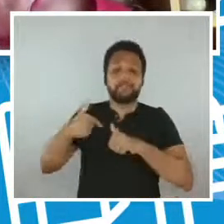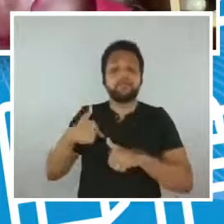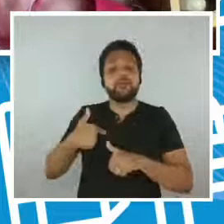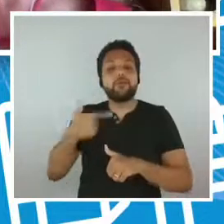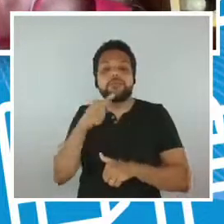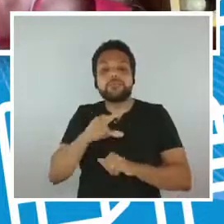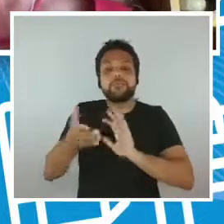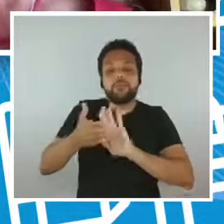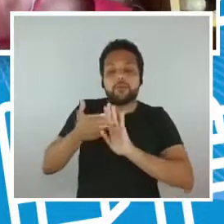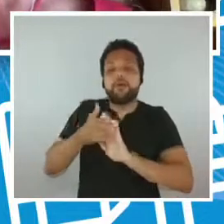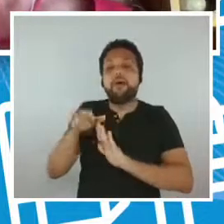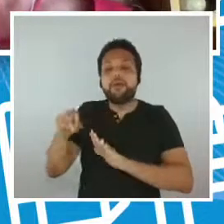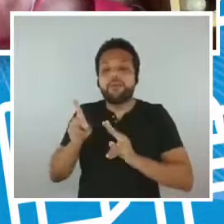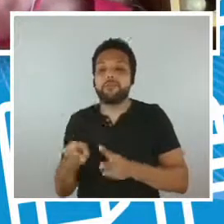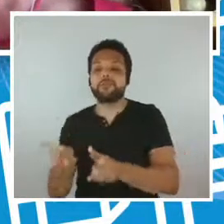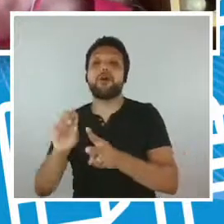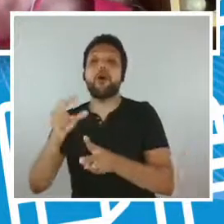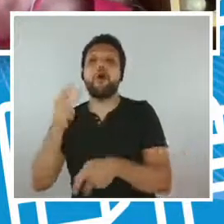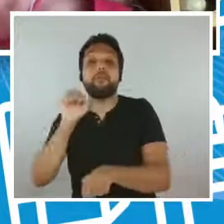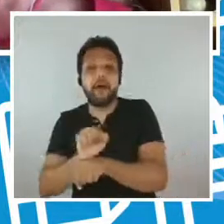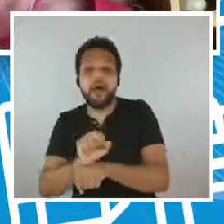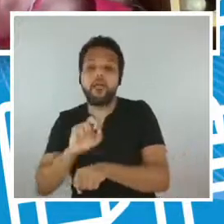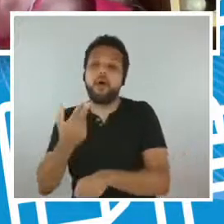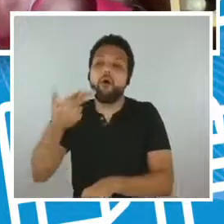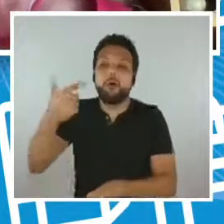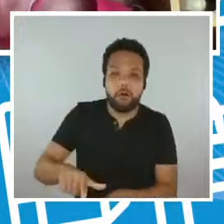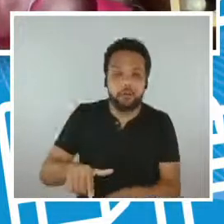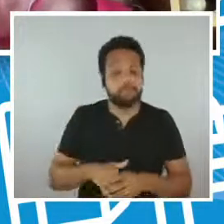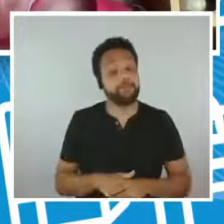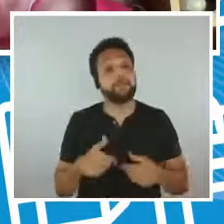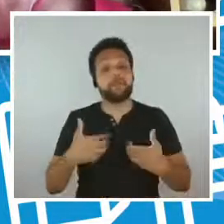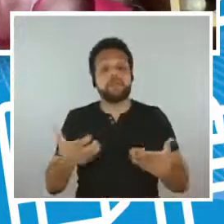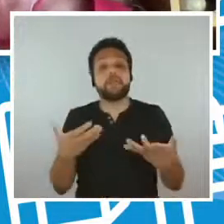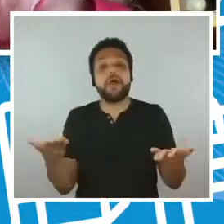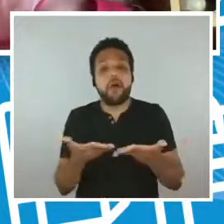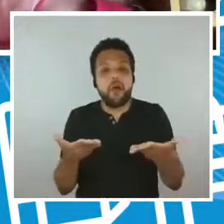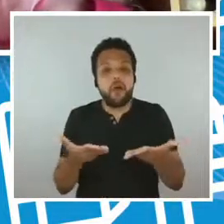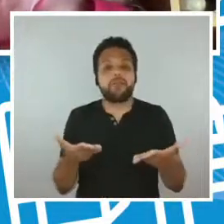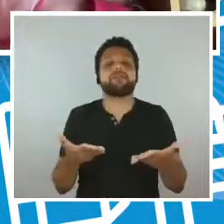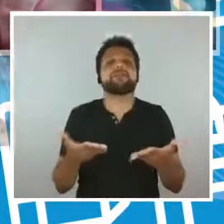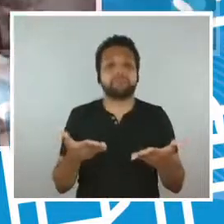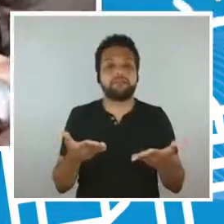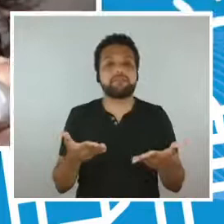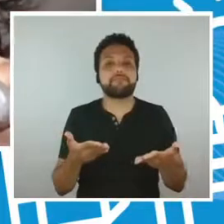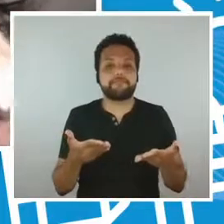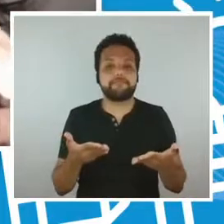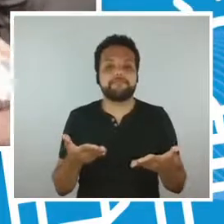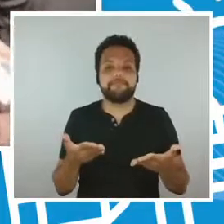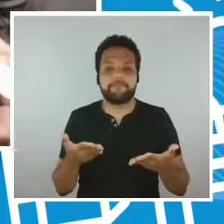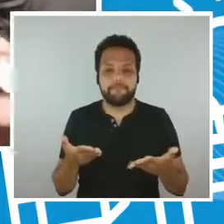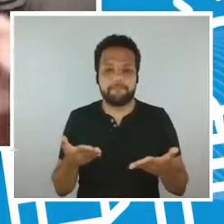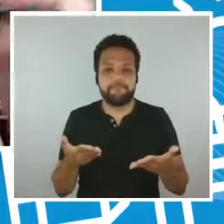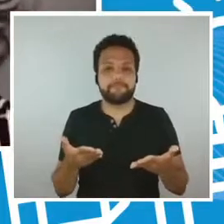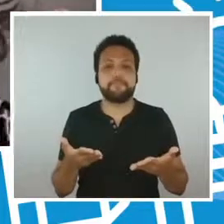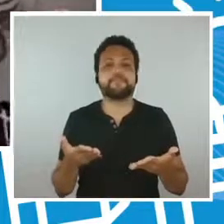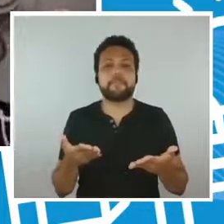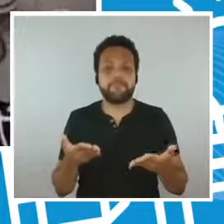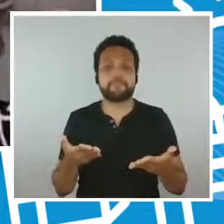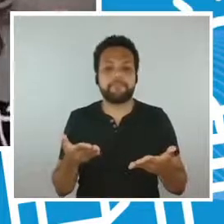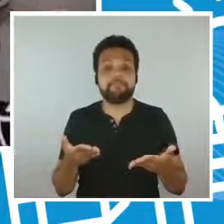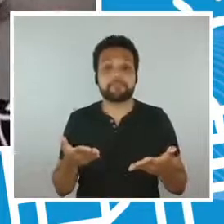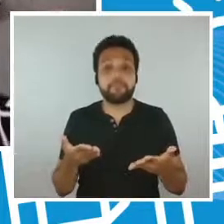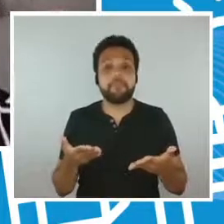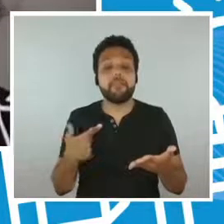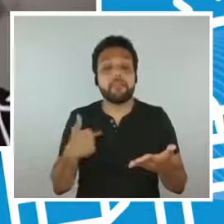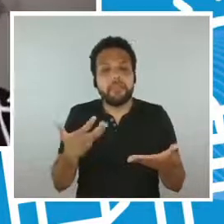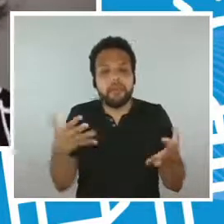Então, eu queria também aqui fazer um passo, e queria fazer um passo para convidar a palavra do professor Jorge